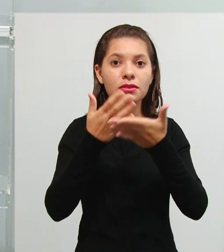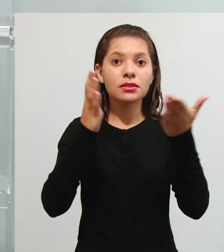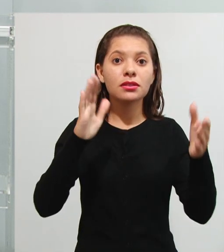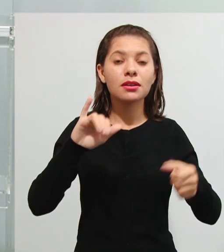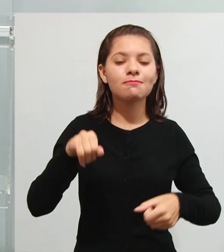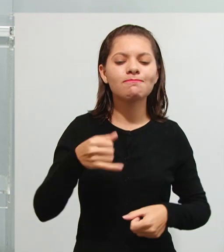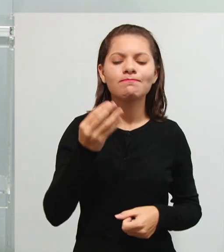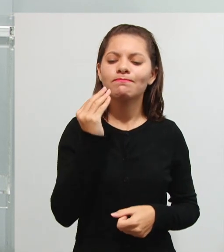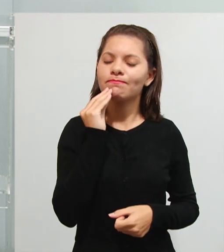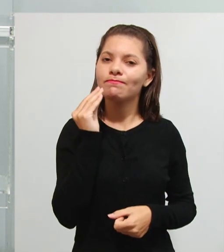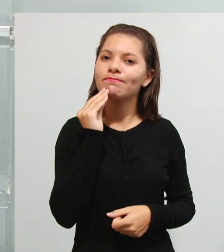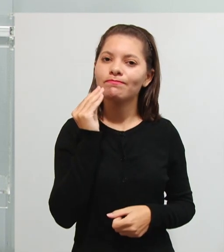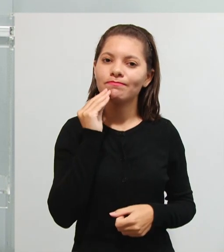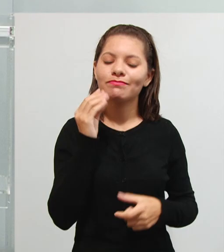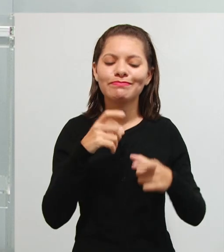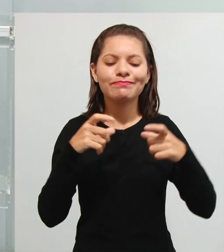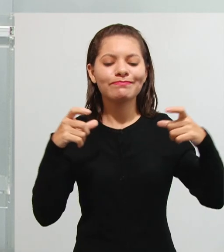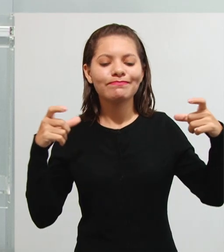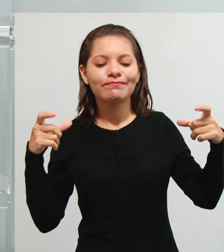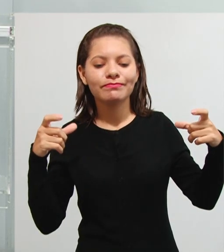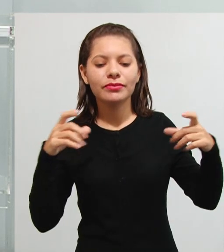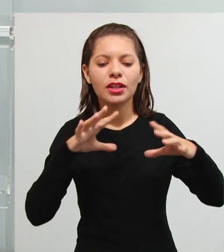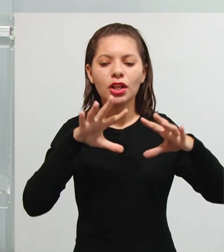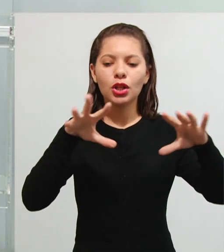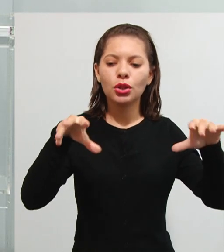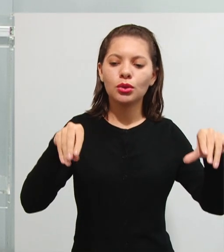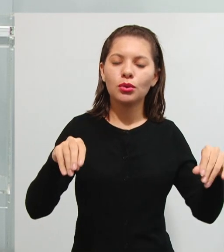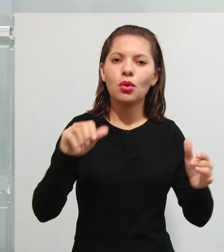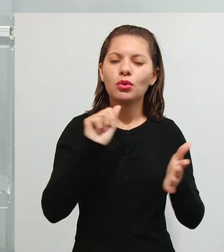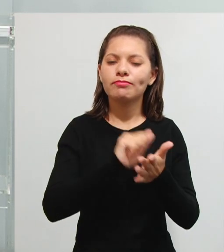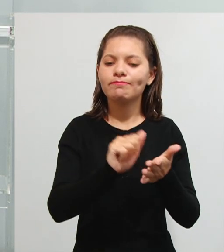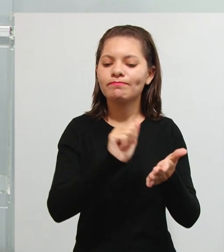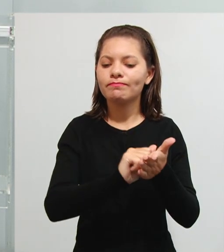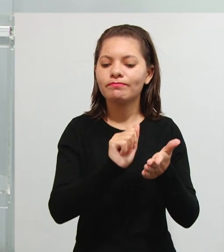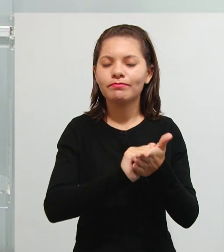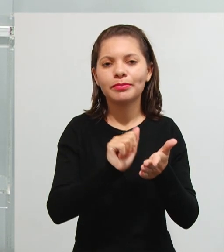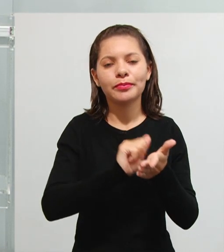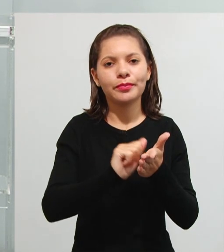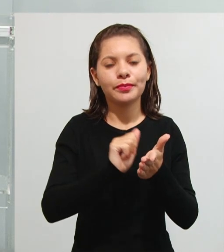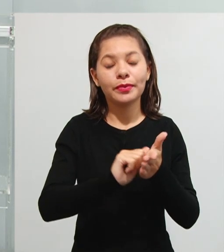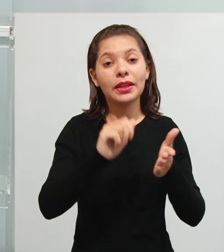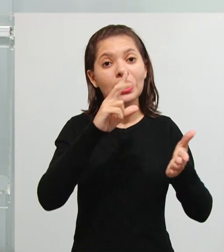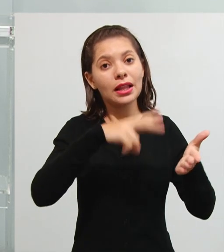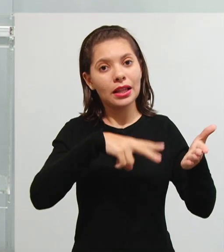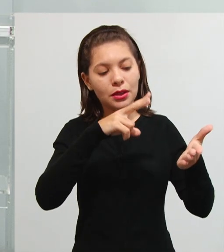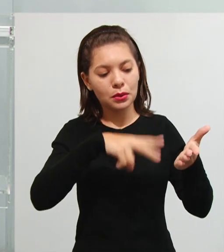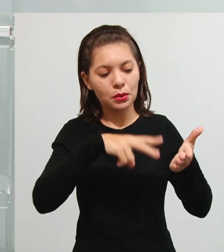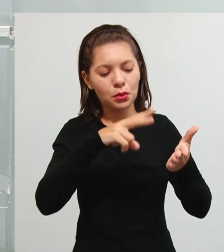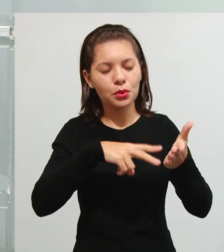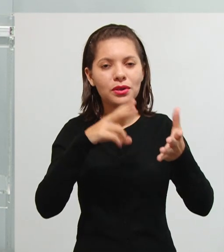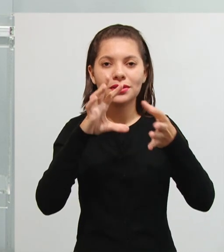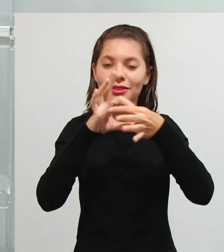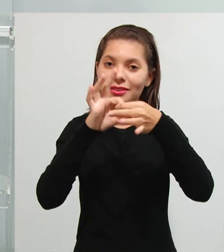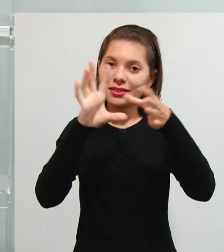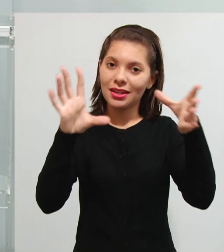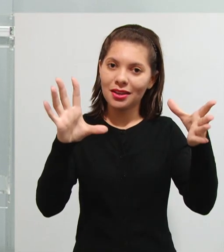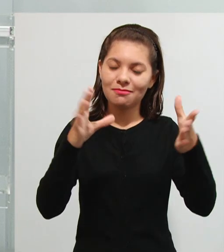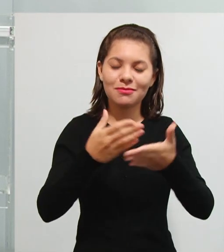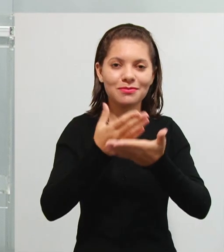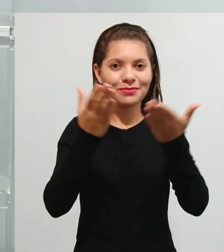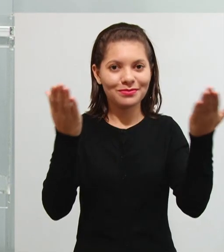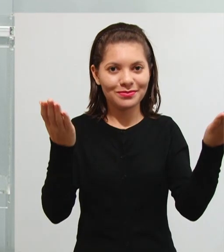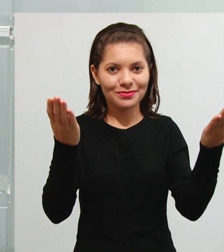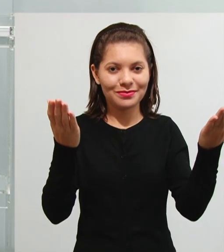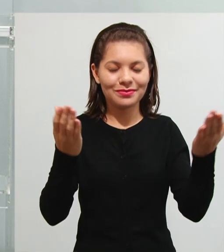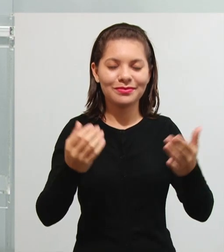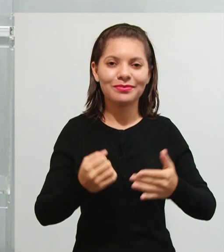ao máximo todas essas atividades todas essas leituras que a gente disponibilizou para vocês Tá